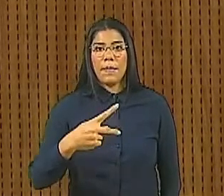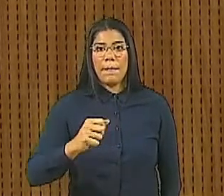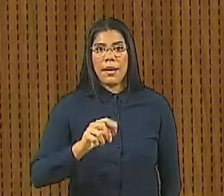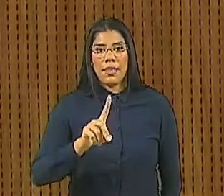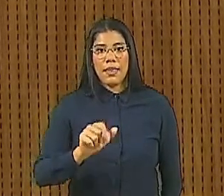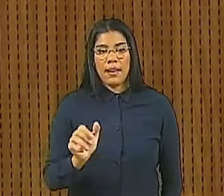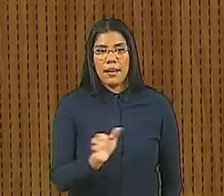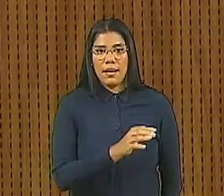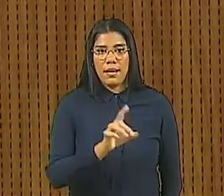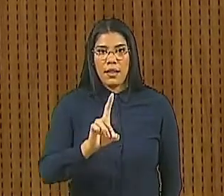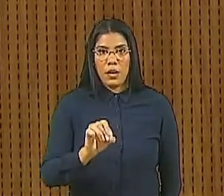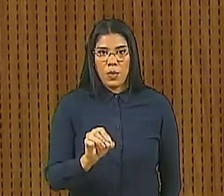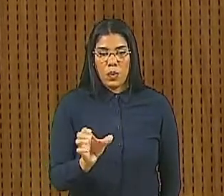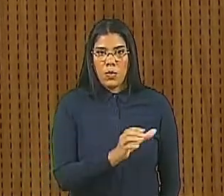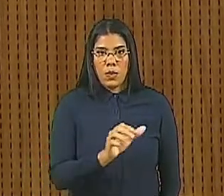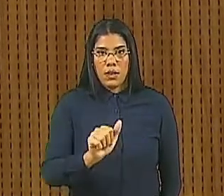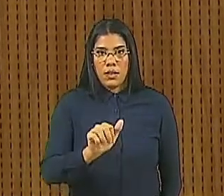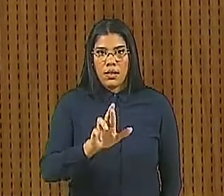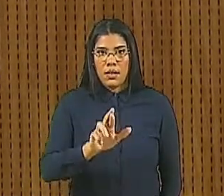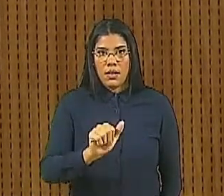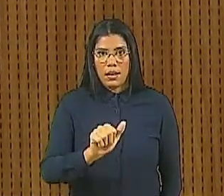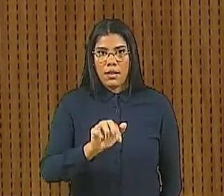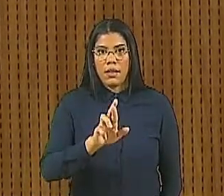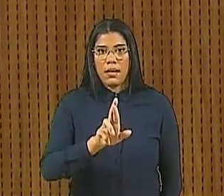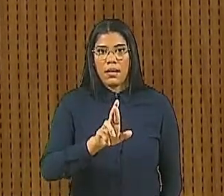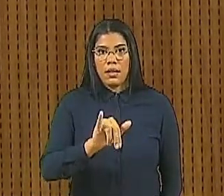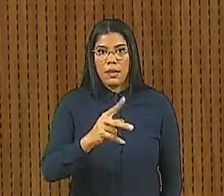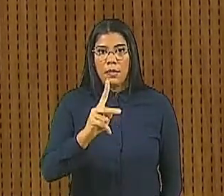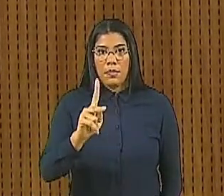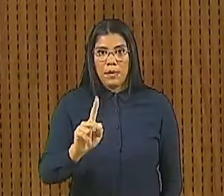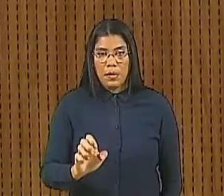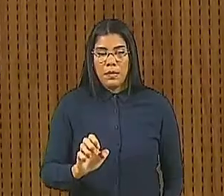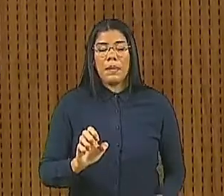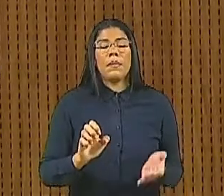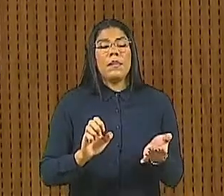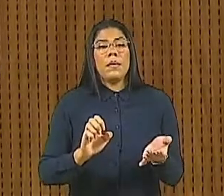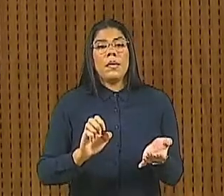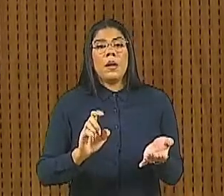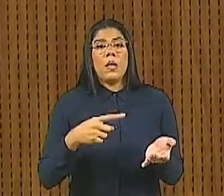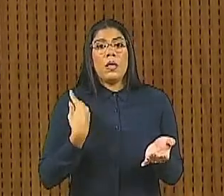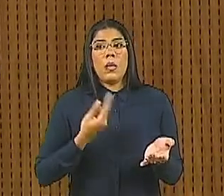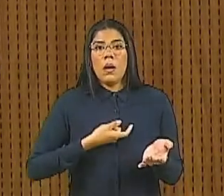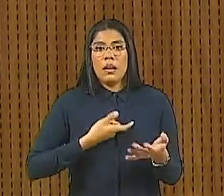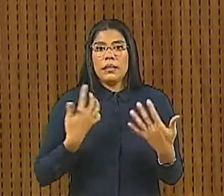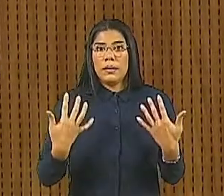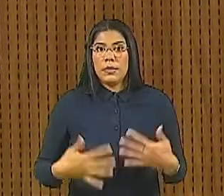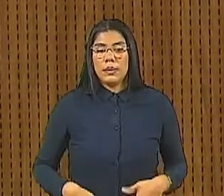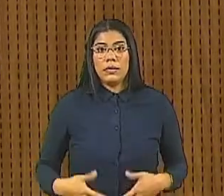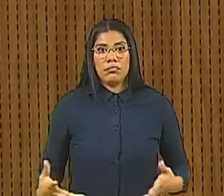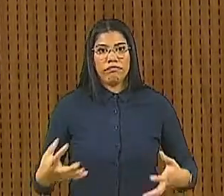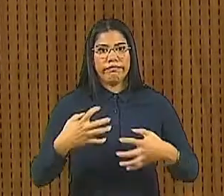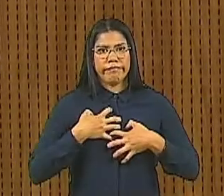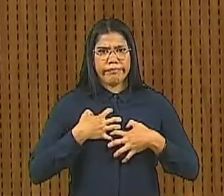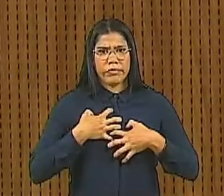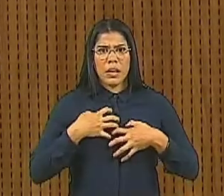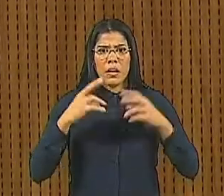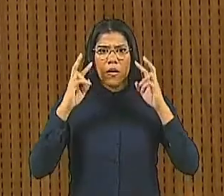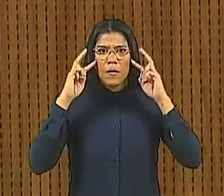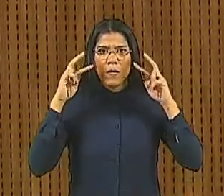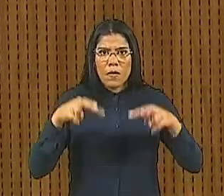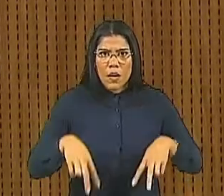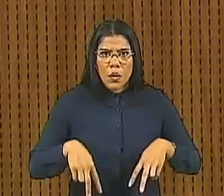é o nosso espanto e indignação ao vermos as imagens de quilômetros